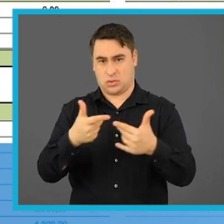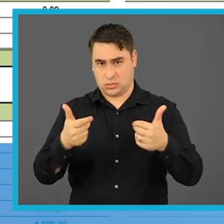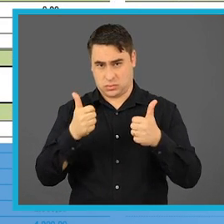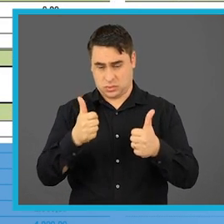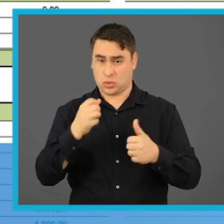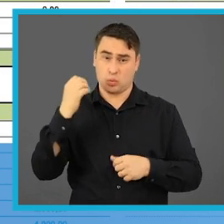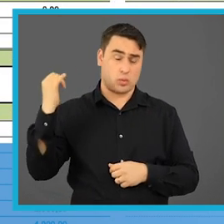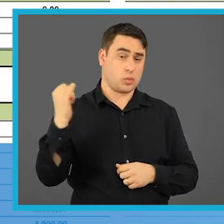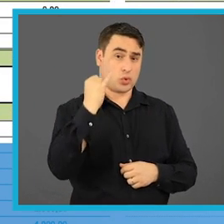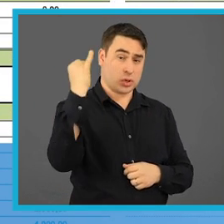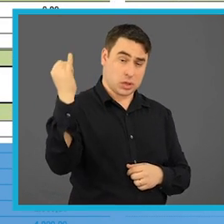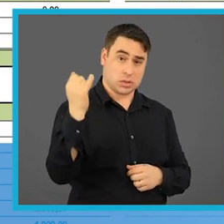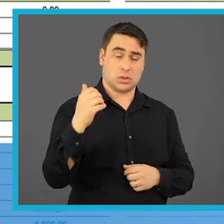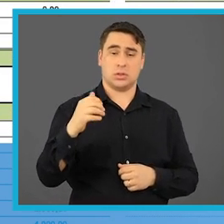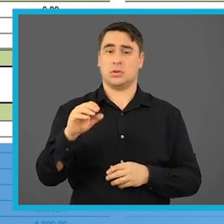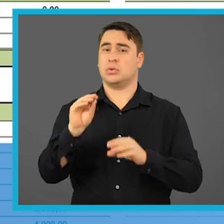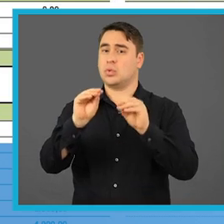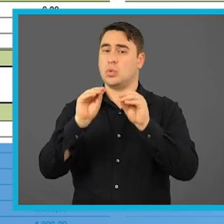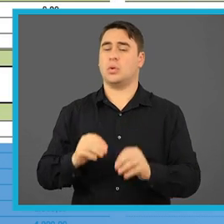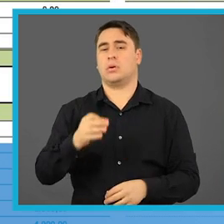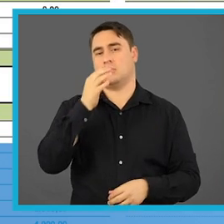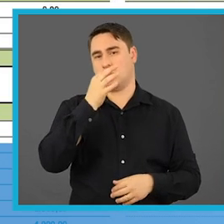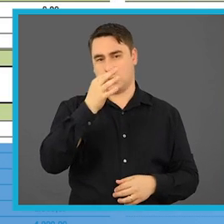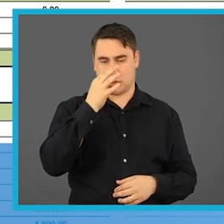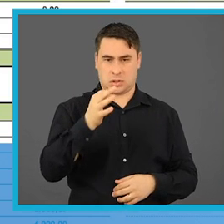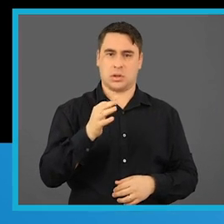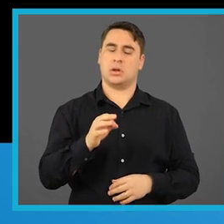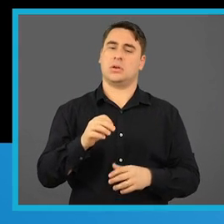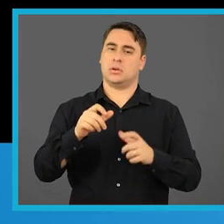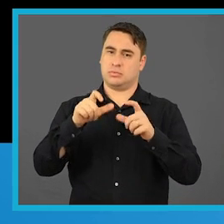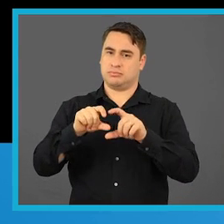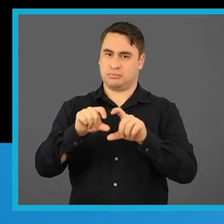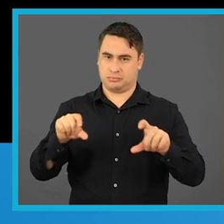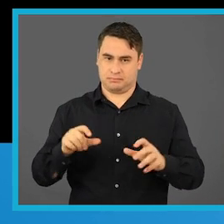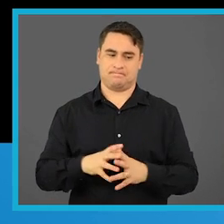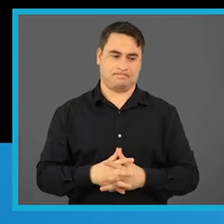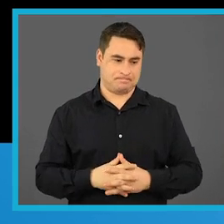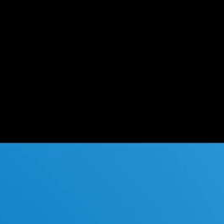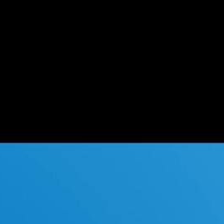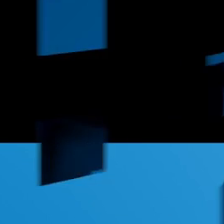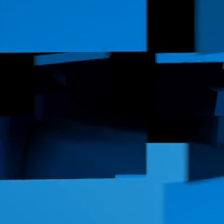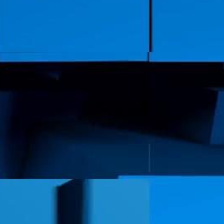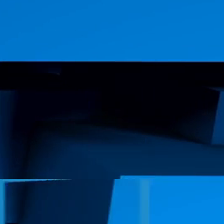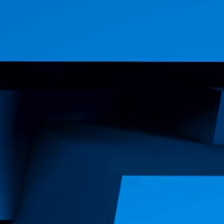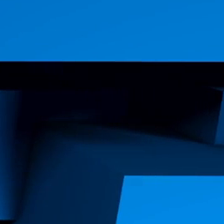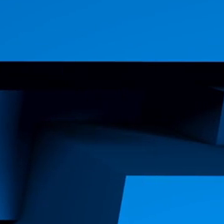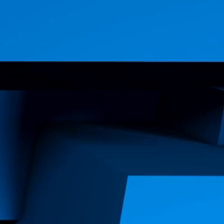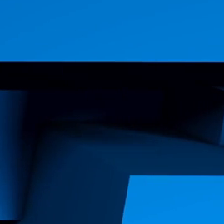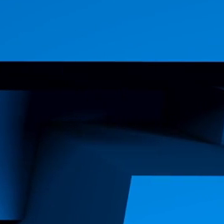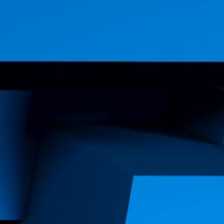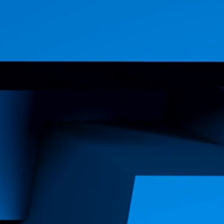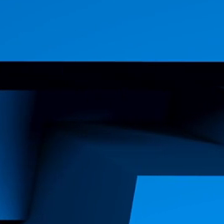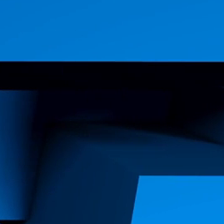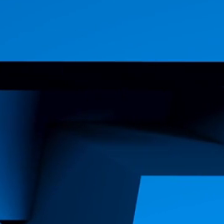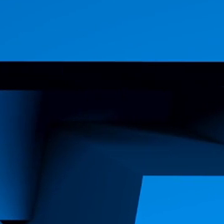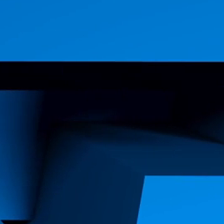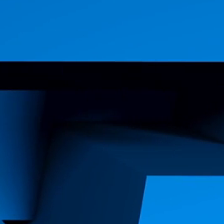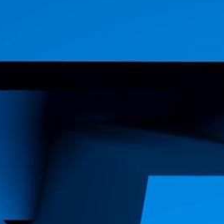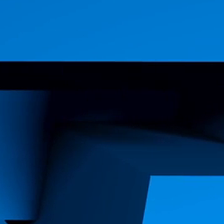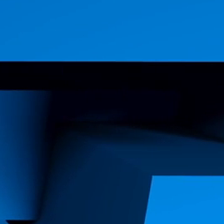fornecedor. Por isso a importância de colocar os comentários na planilha.